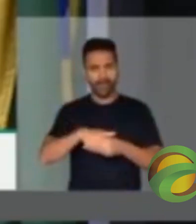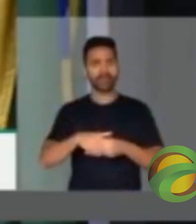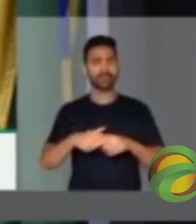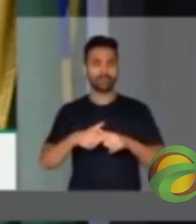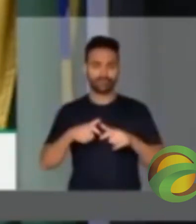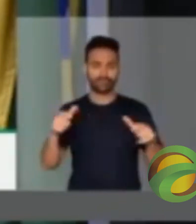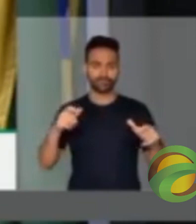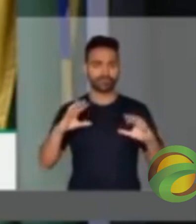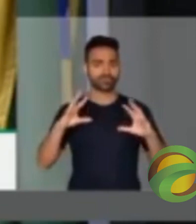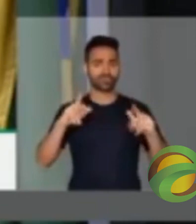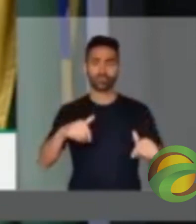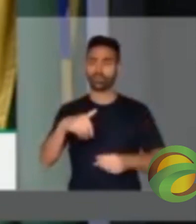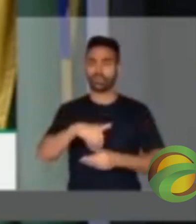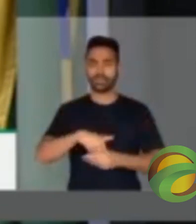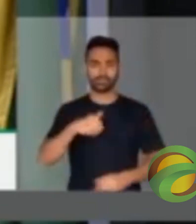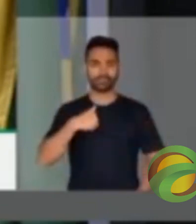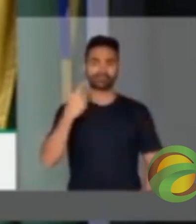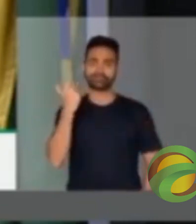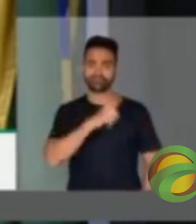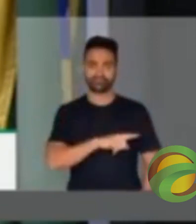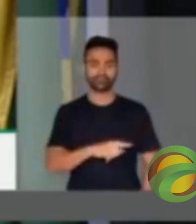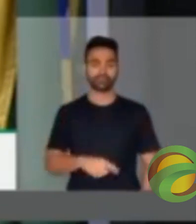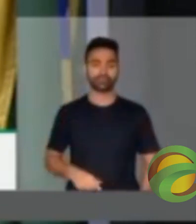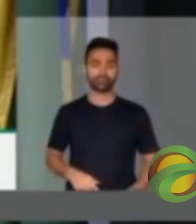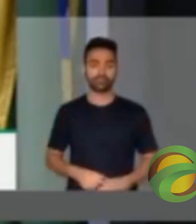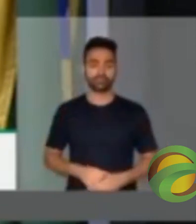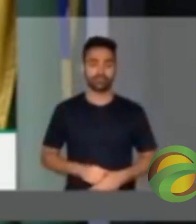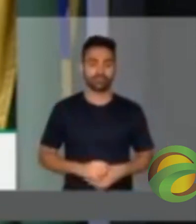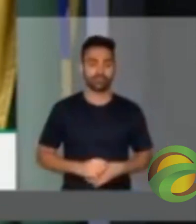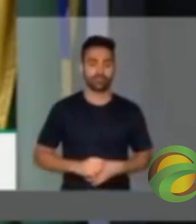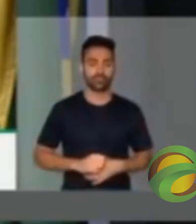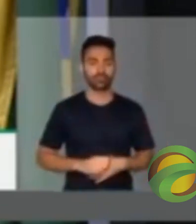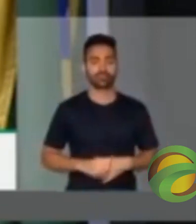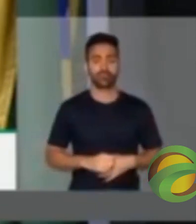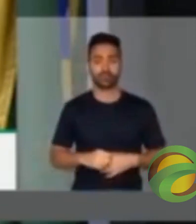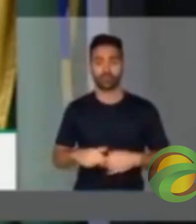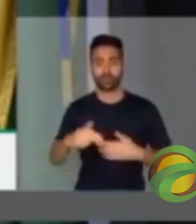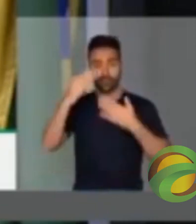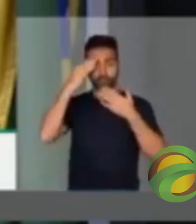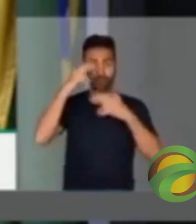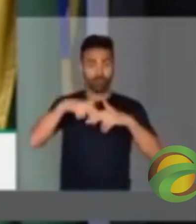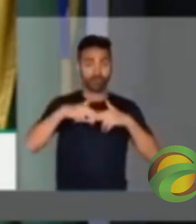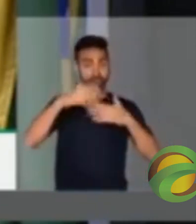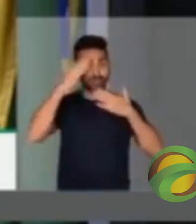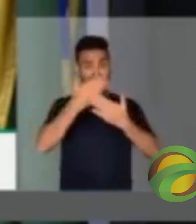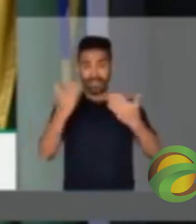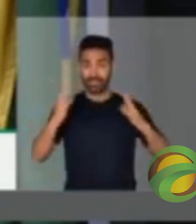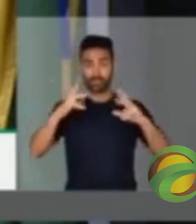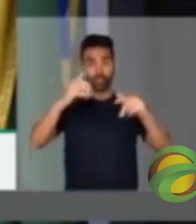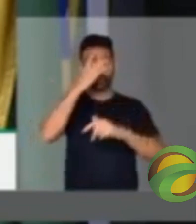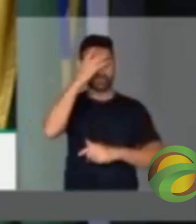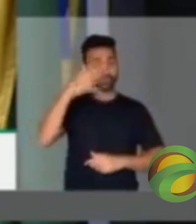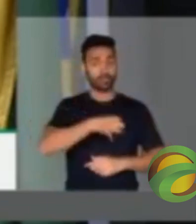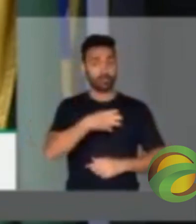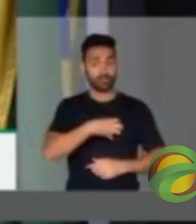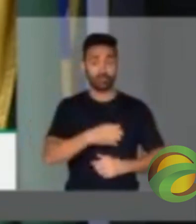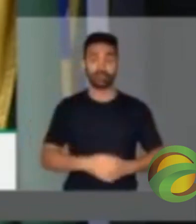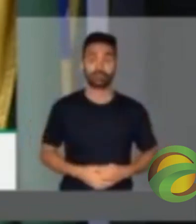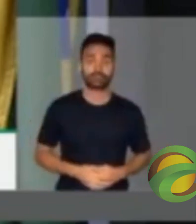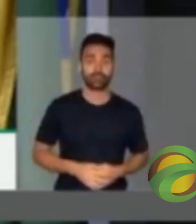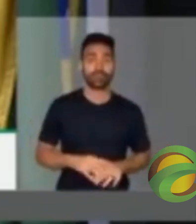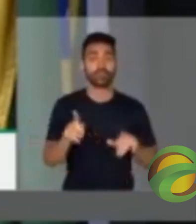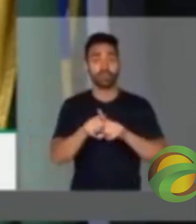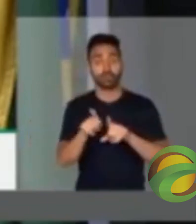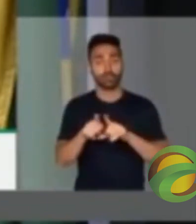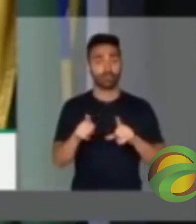Fui majoritário em todas as eleições que pude disputar. Portanto, quero agradecer a todos os baianos, quero